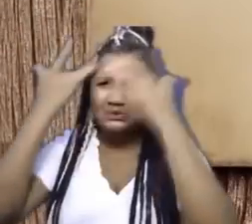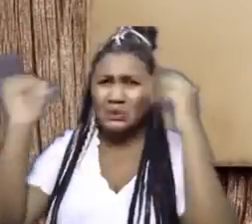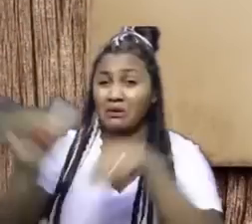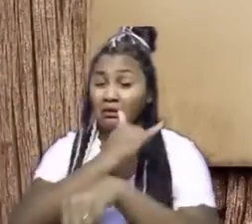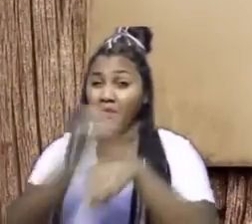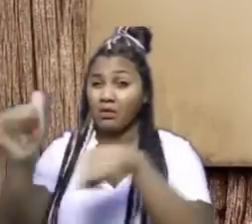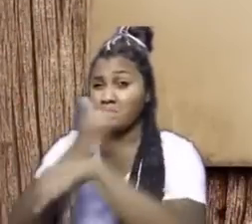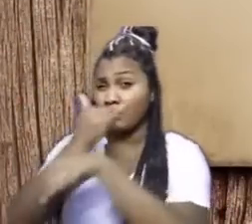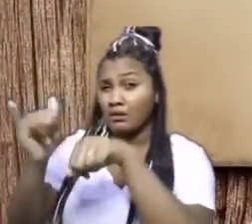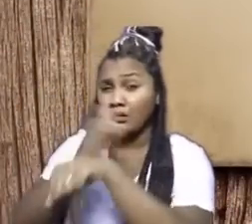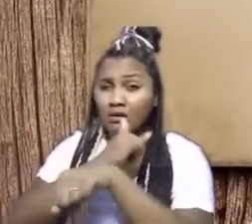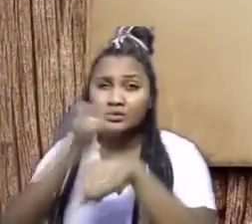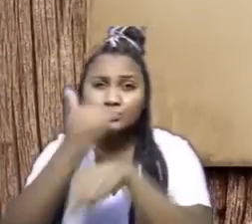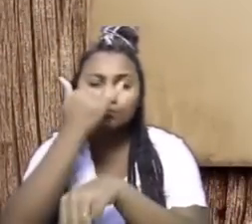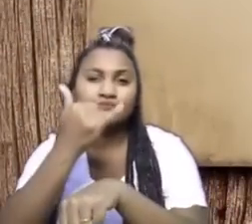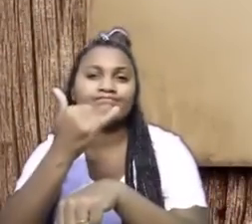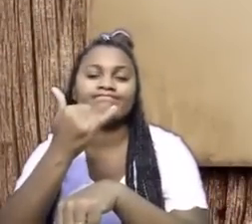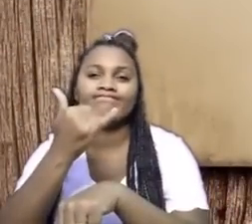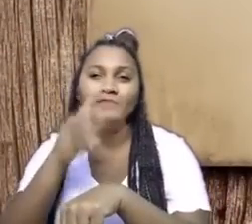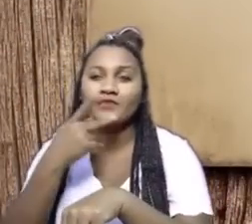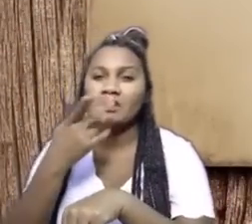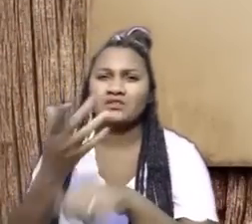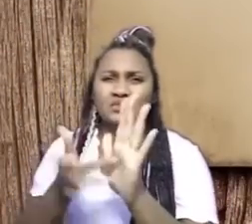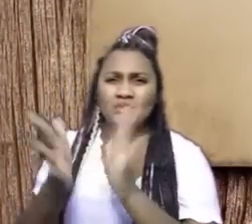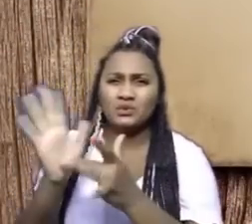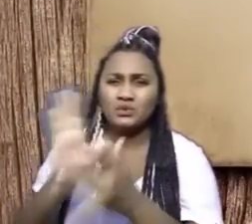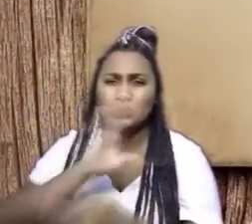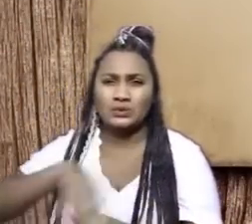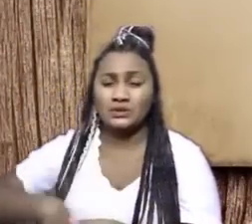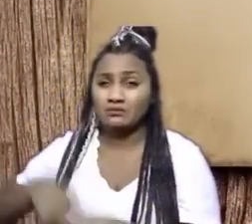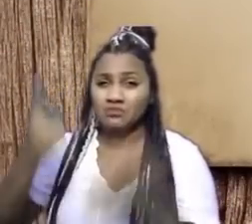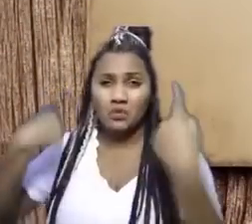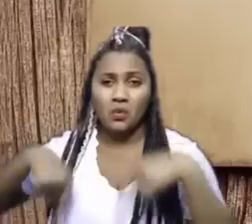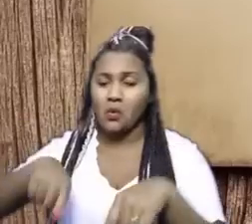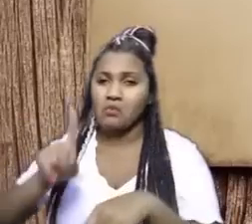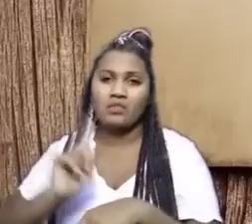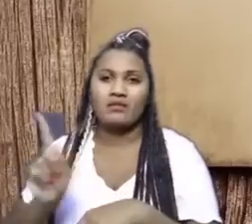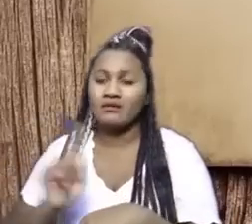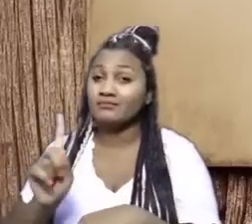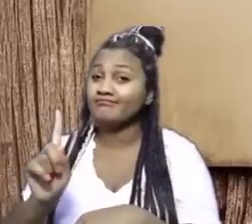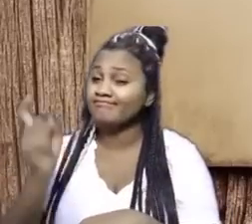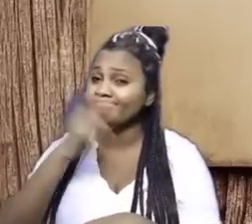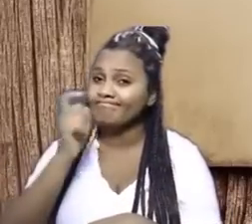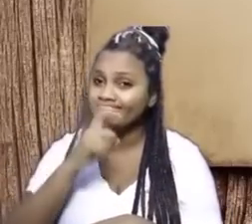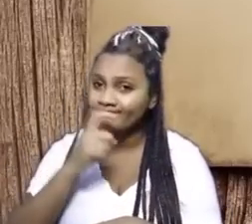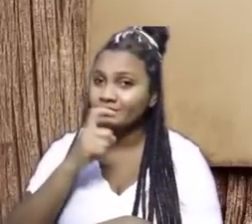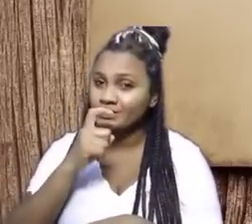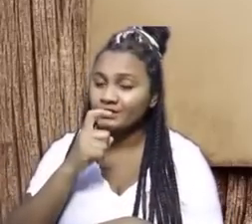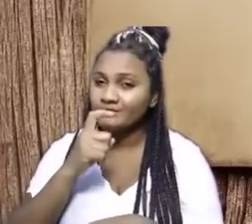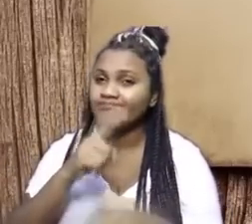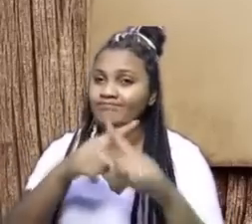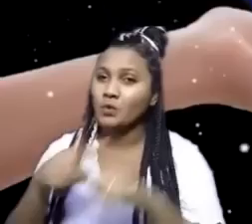saído pelo mundo, os quais não confessam que Jesus Cristo veio em corpo. Tal é o enganador e o